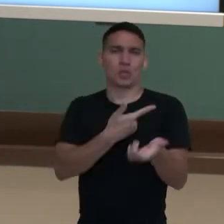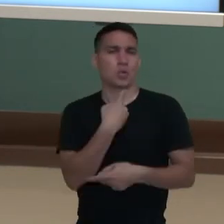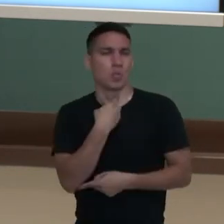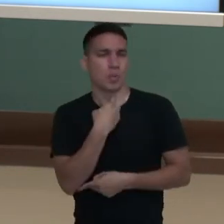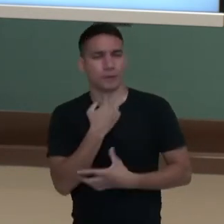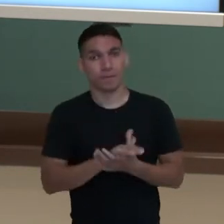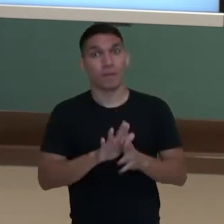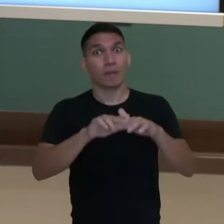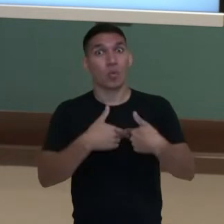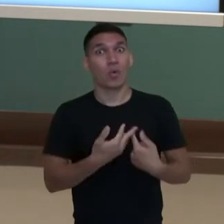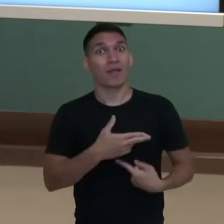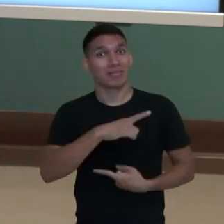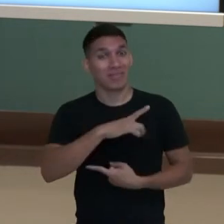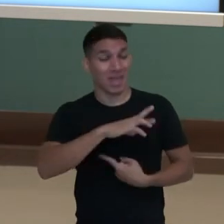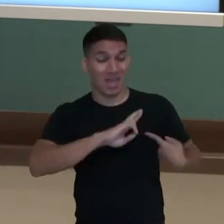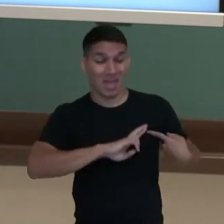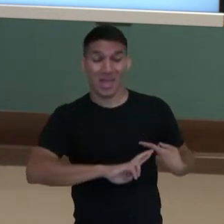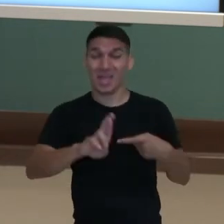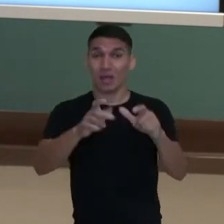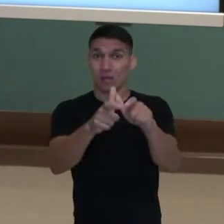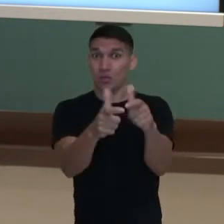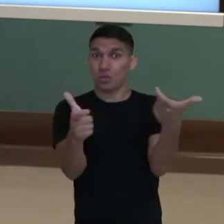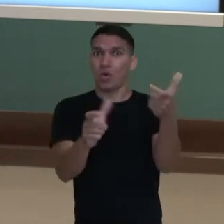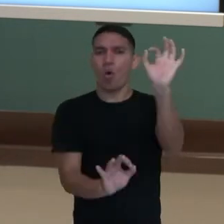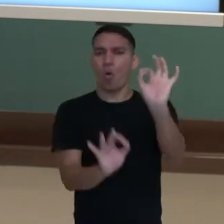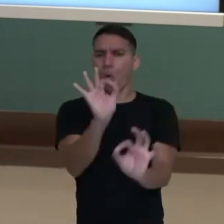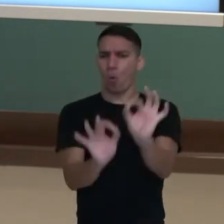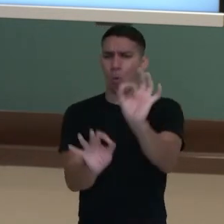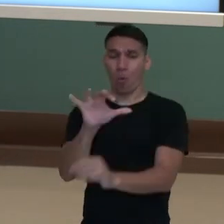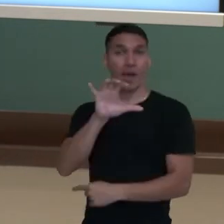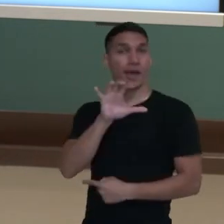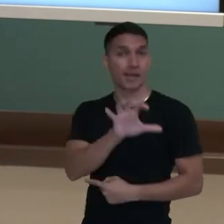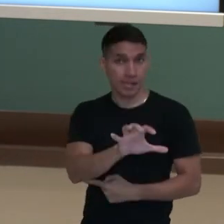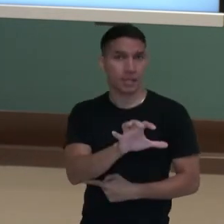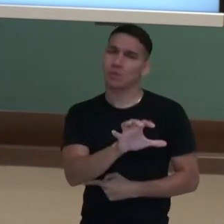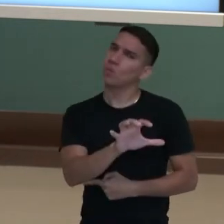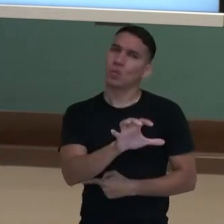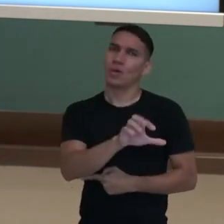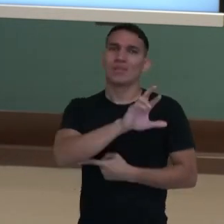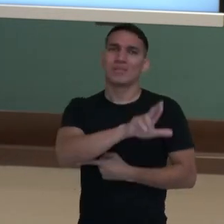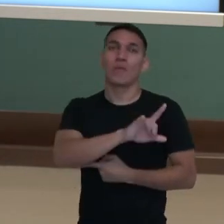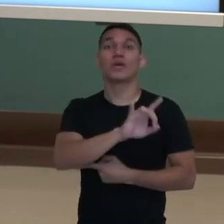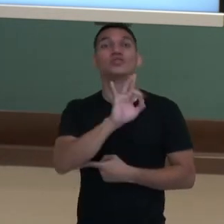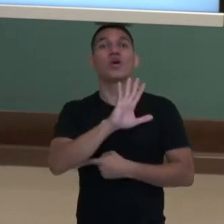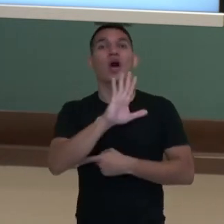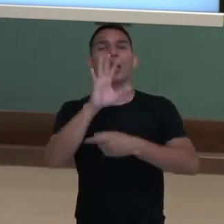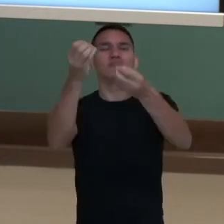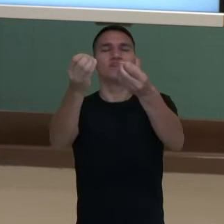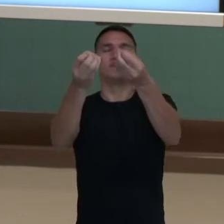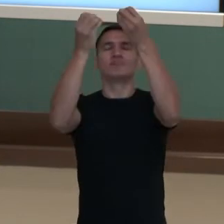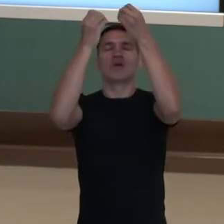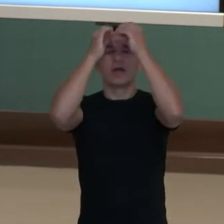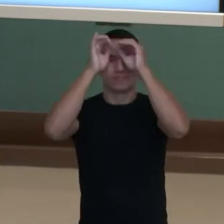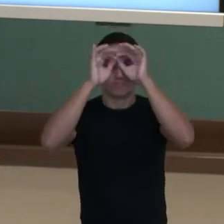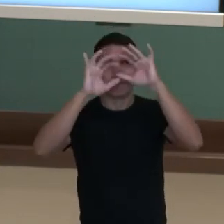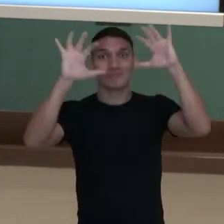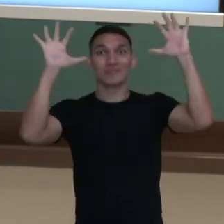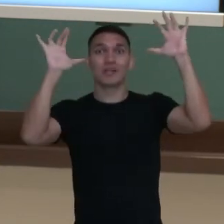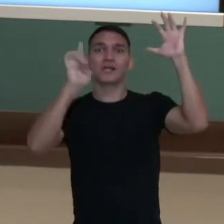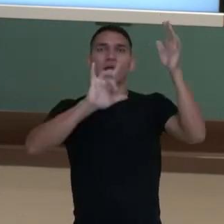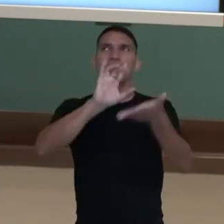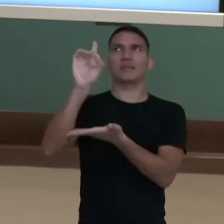religião tão grande como essa, tão organizada como essa, ela não é só uma revelação divina, né? Ela foi